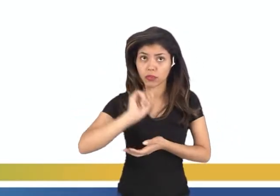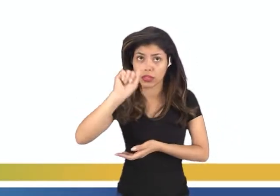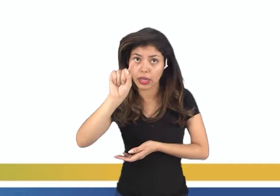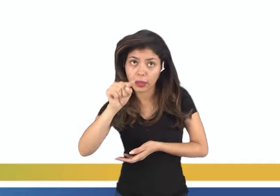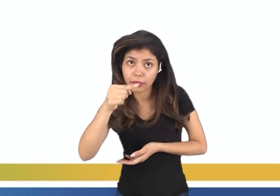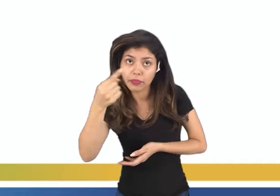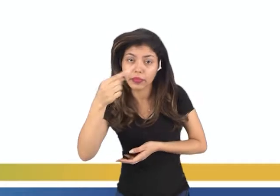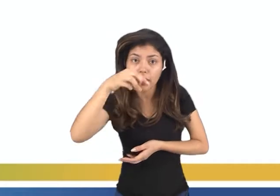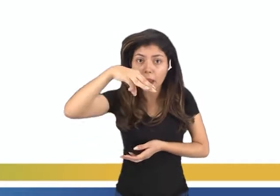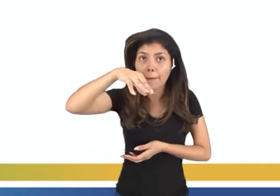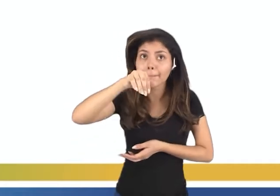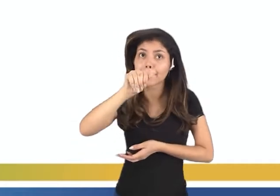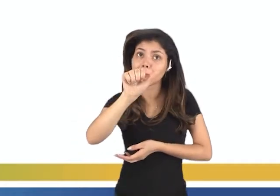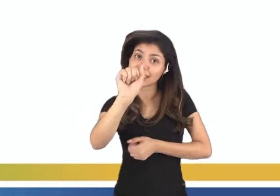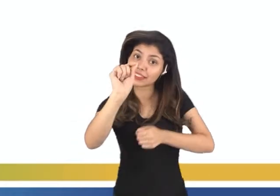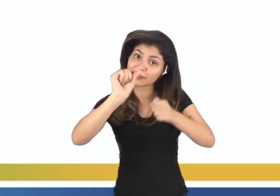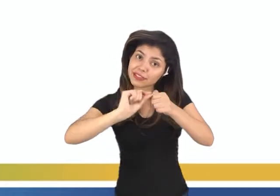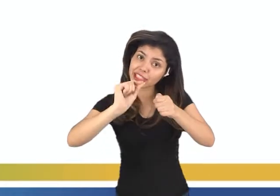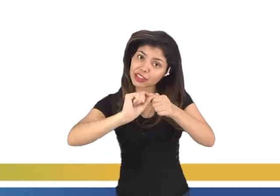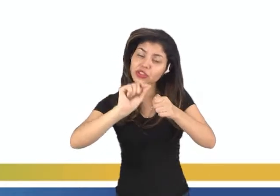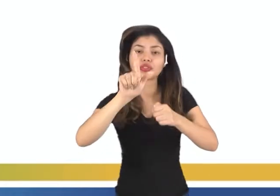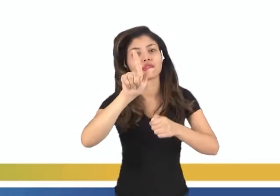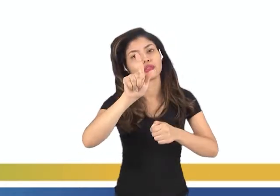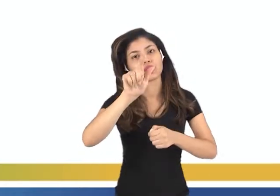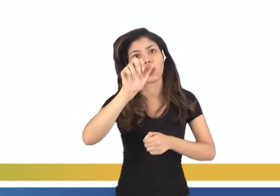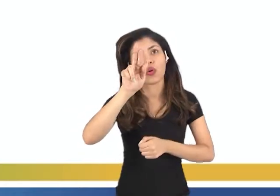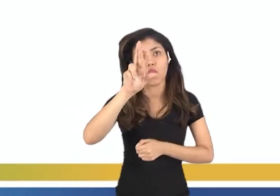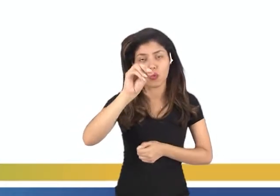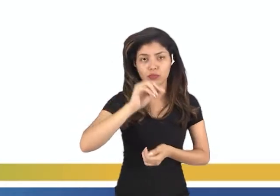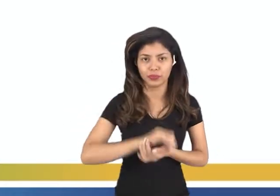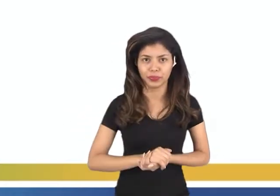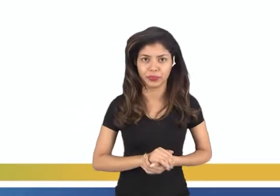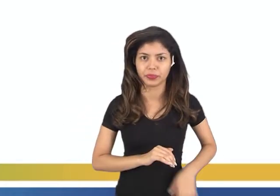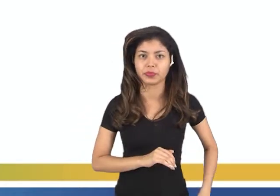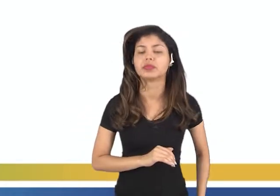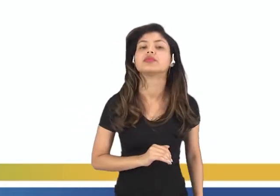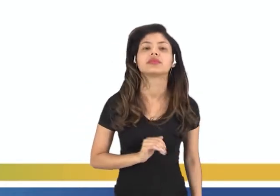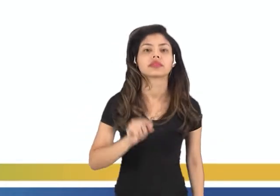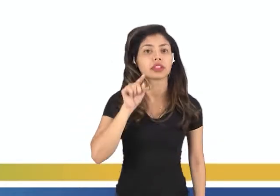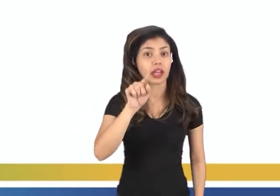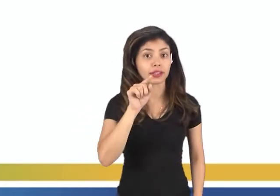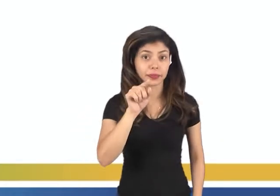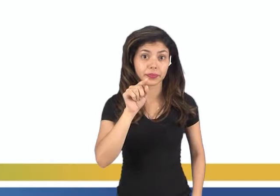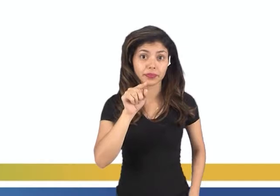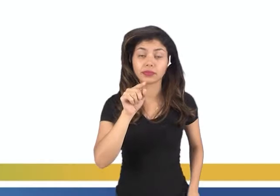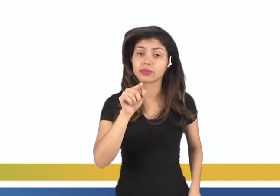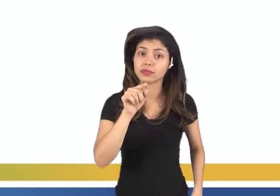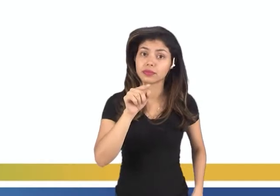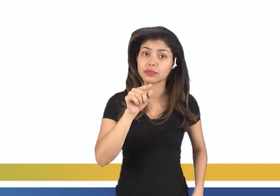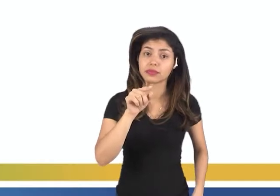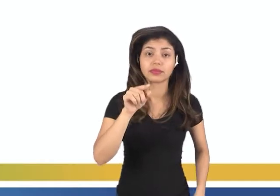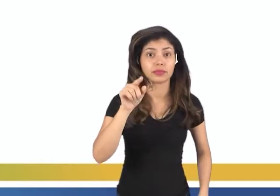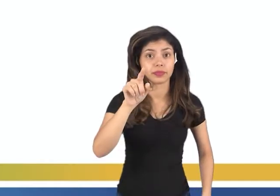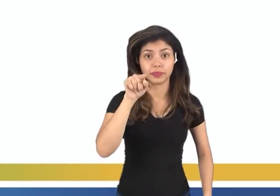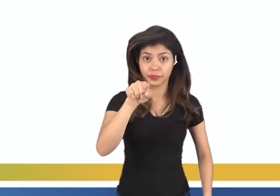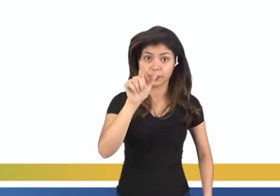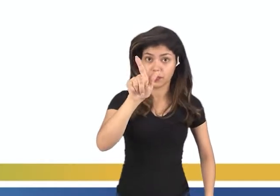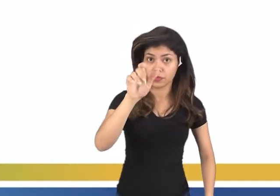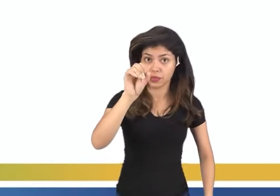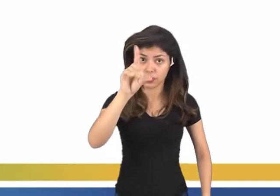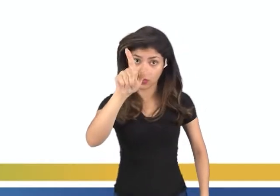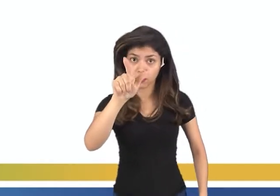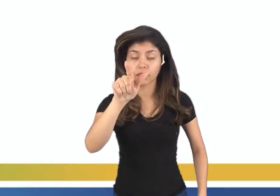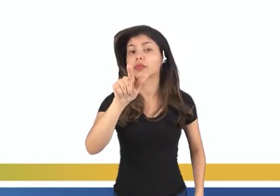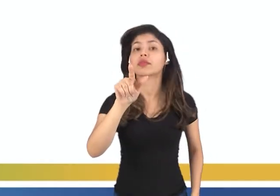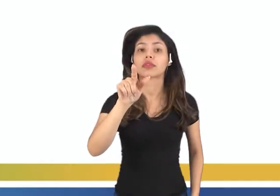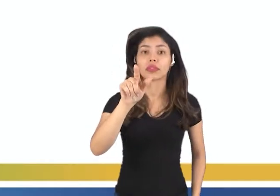ó. Mas faz gol. Faz. Olha só. Ali nós temos o fim do período na palavra gol. Fechou